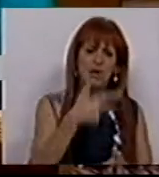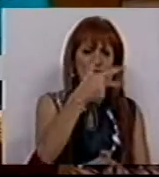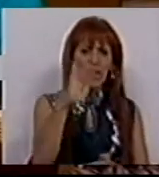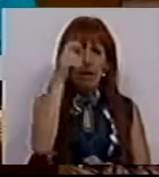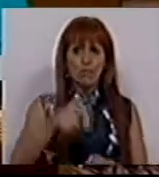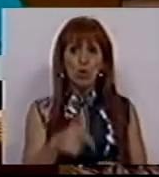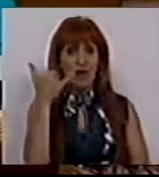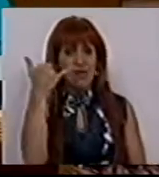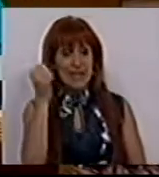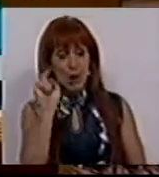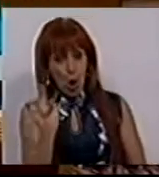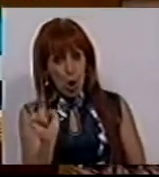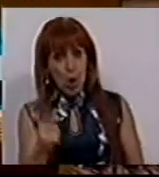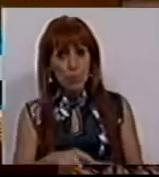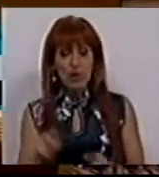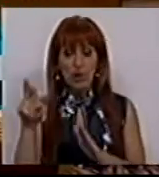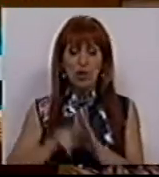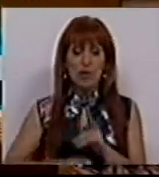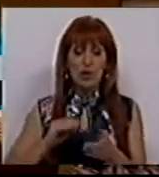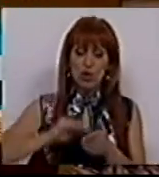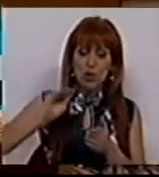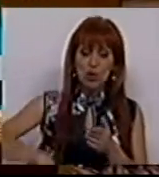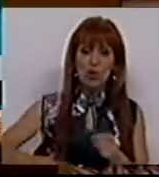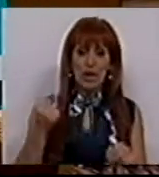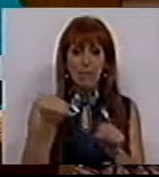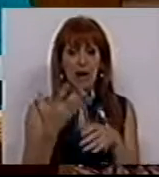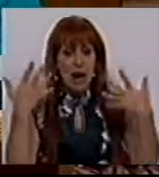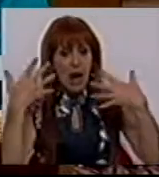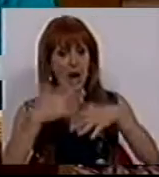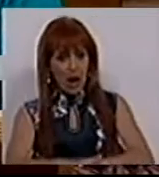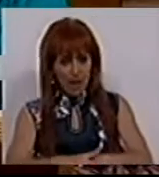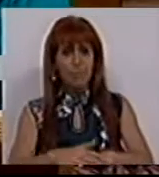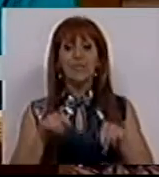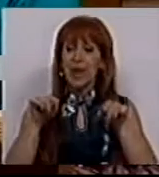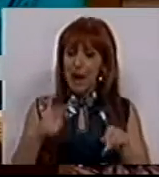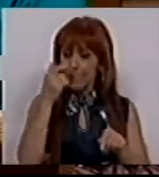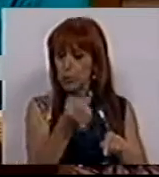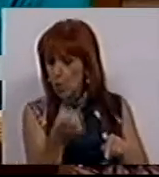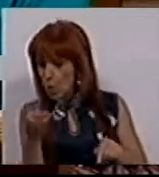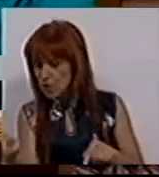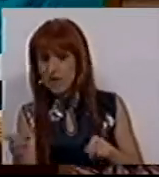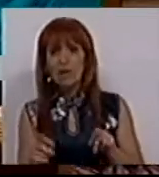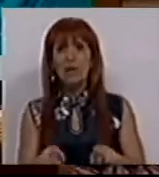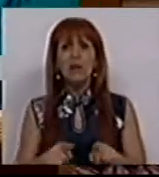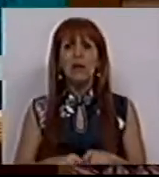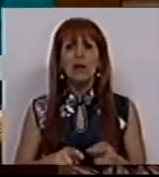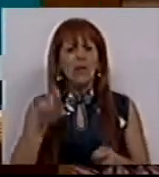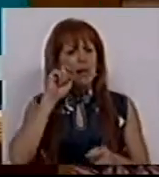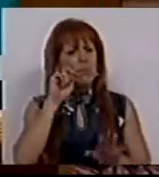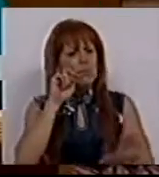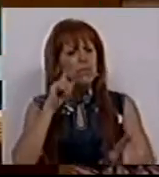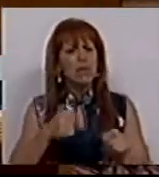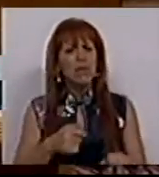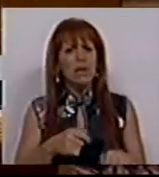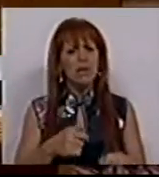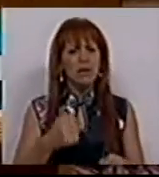pessoas, 25 das quais no regime de contrato, emprego e inserção. Estas pessoas estão a cobrir os lugares